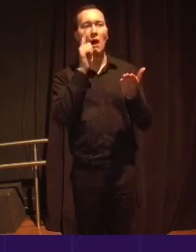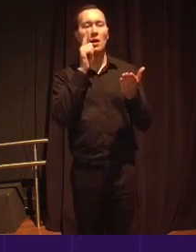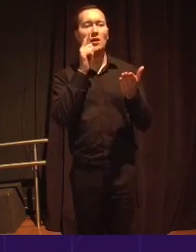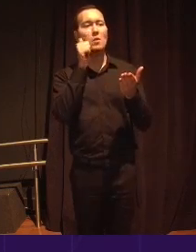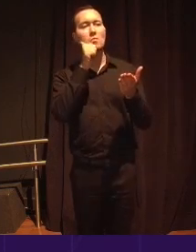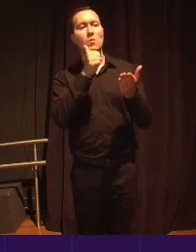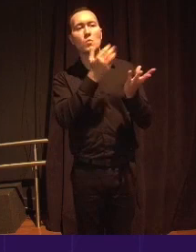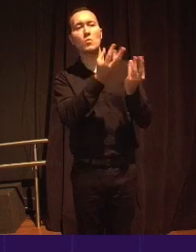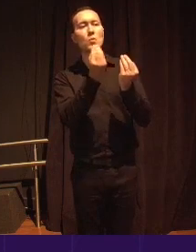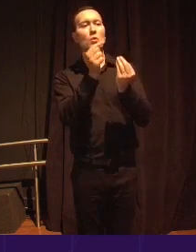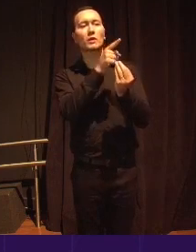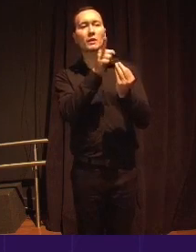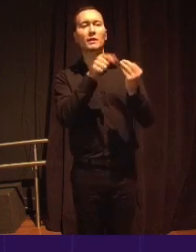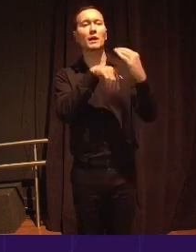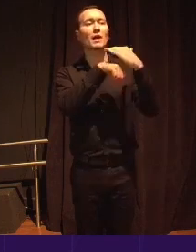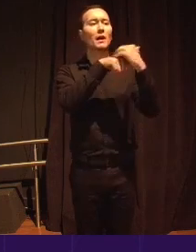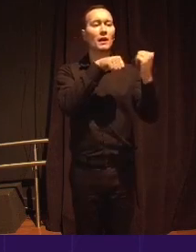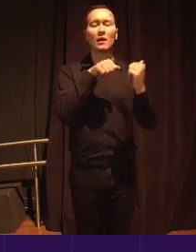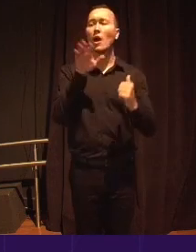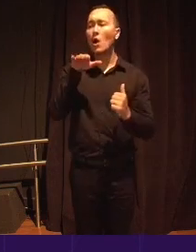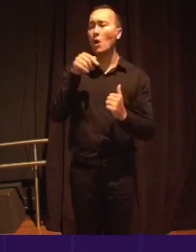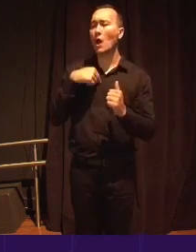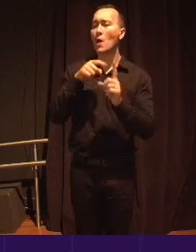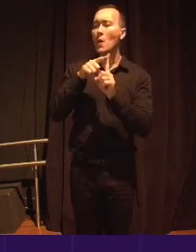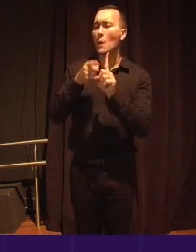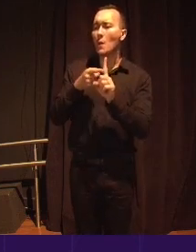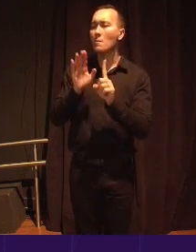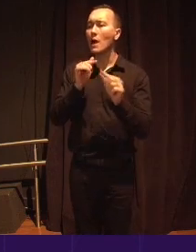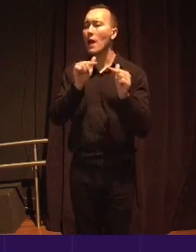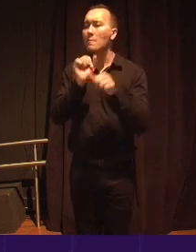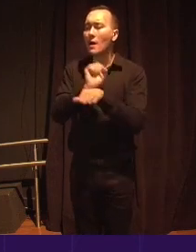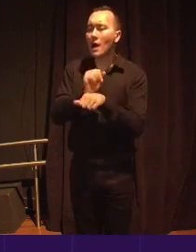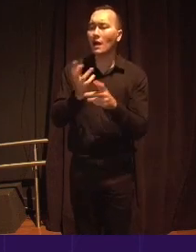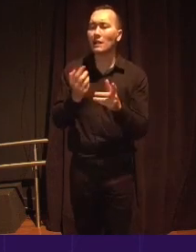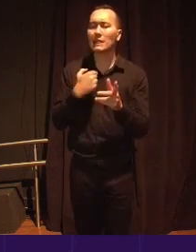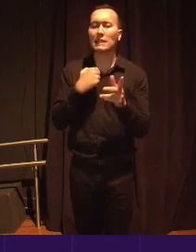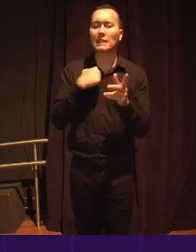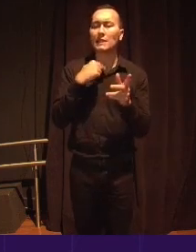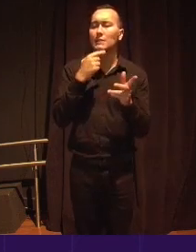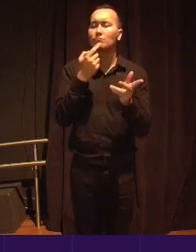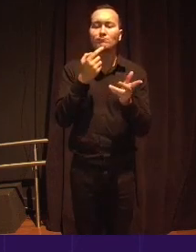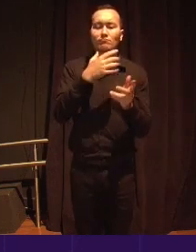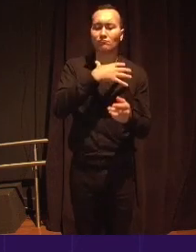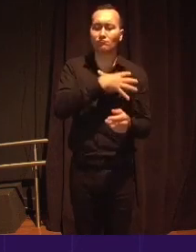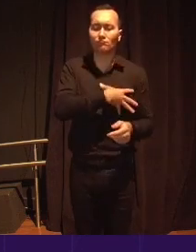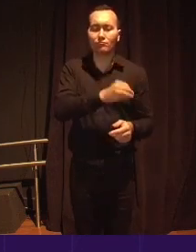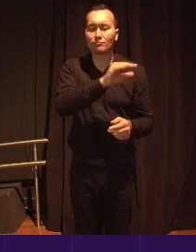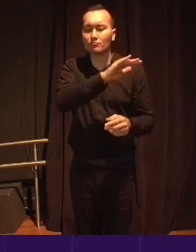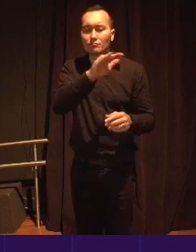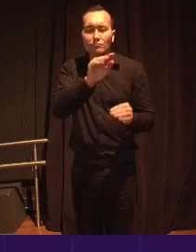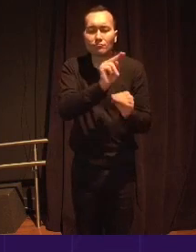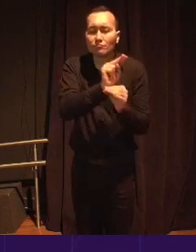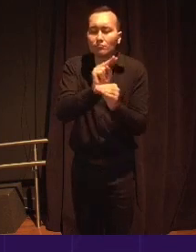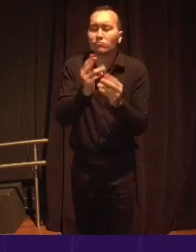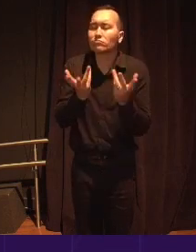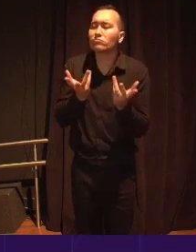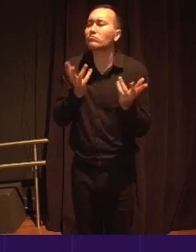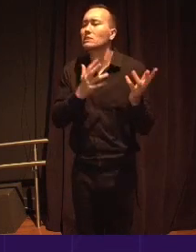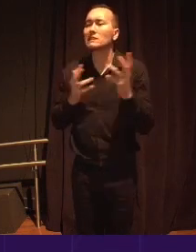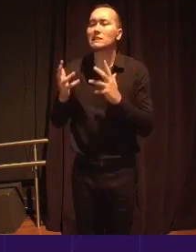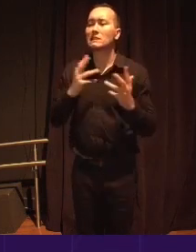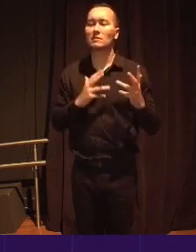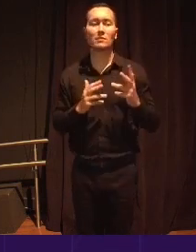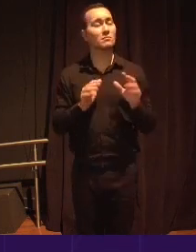vou ter bebê, eu paro de trabalhar, cuido dos filhos, eu sempre incentivo, eu falo, não, né, eu, assim, usando o meu